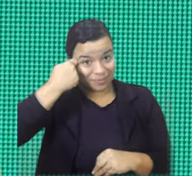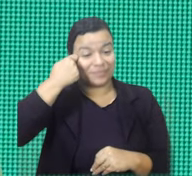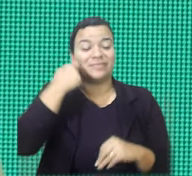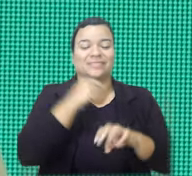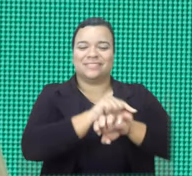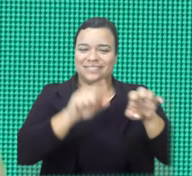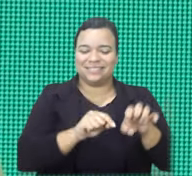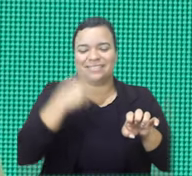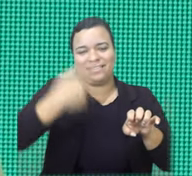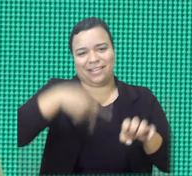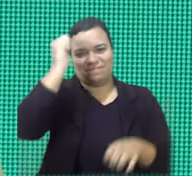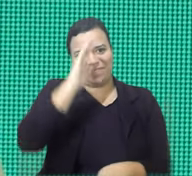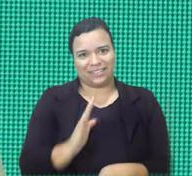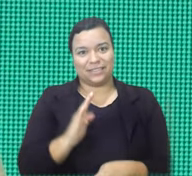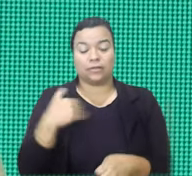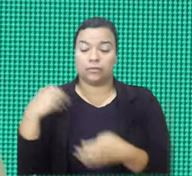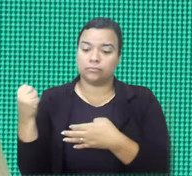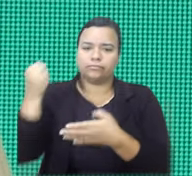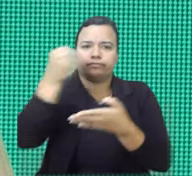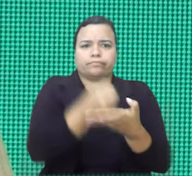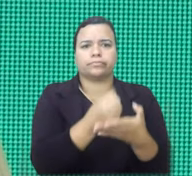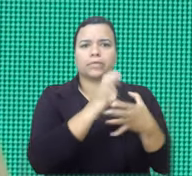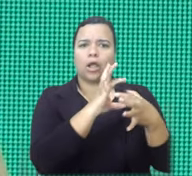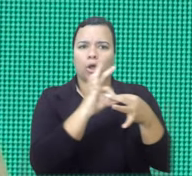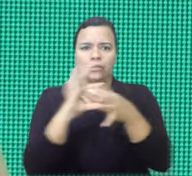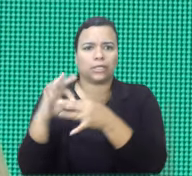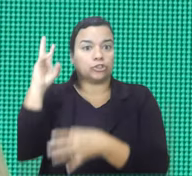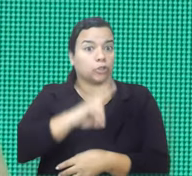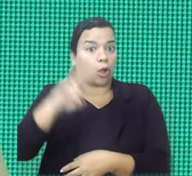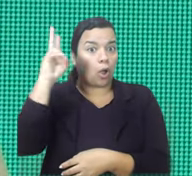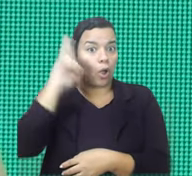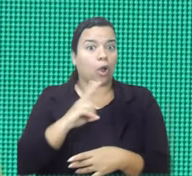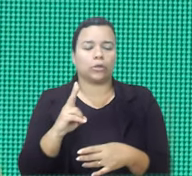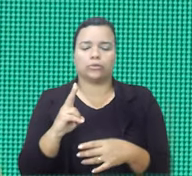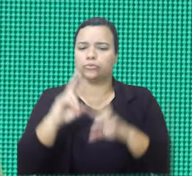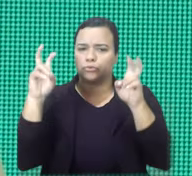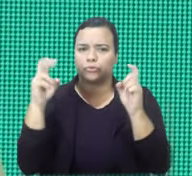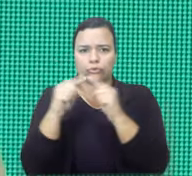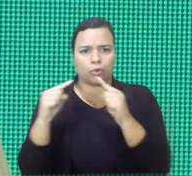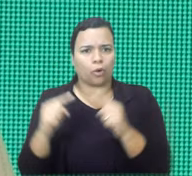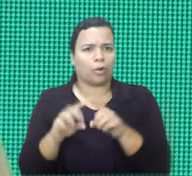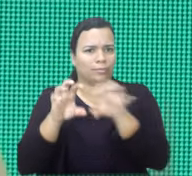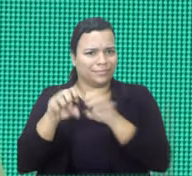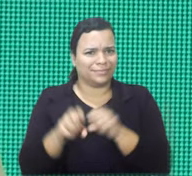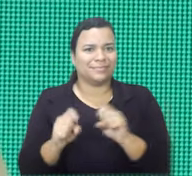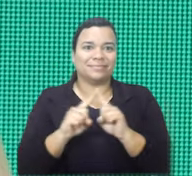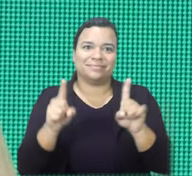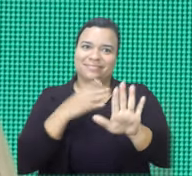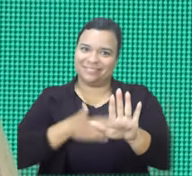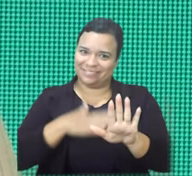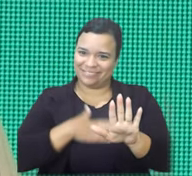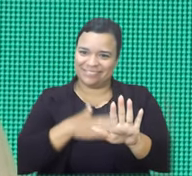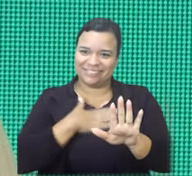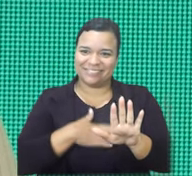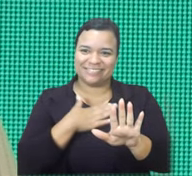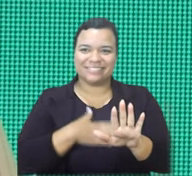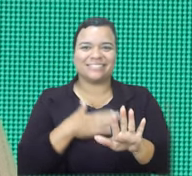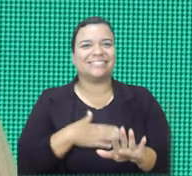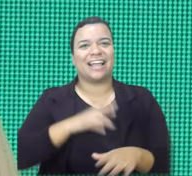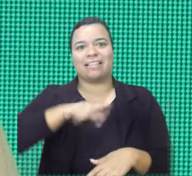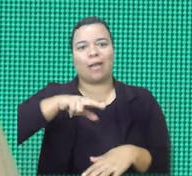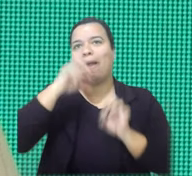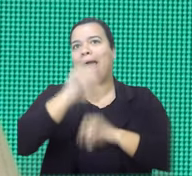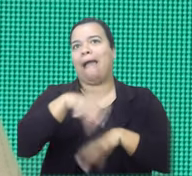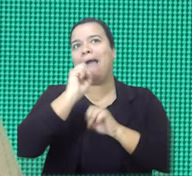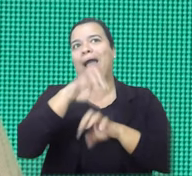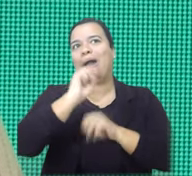uma vez que eu vou trazer ali um contexto histórico dessa conjuntura dessa formação Mas pode ficar tranquilo e tranquila que não vai ser aquela aula